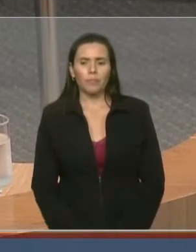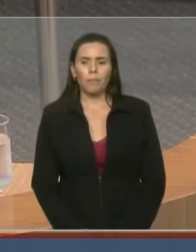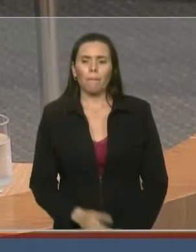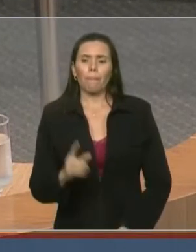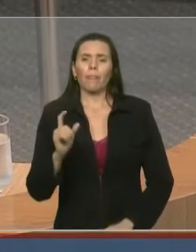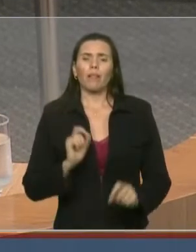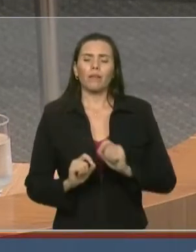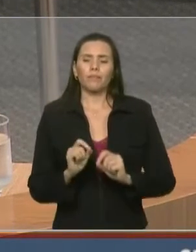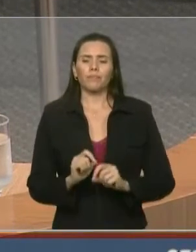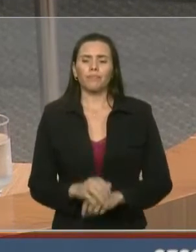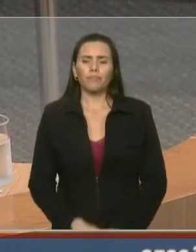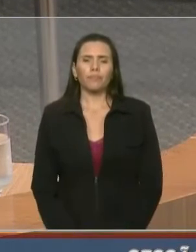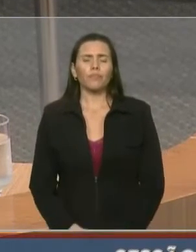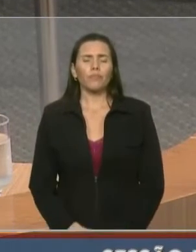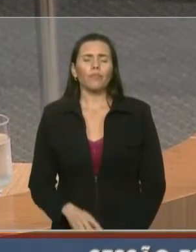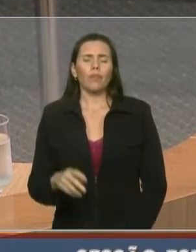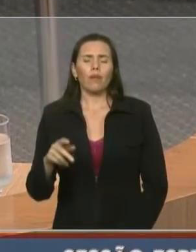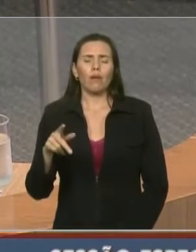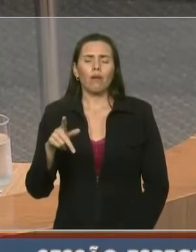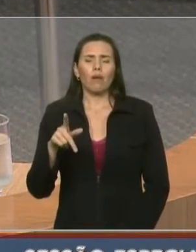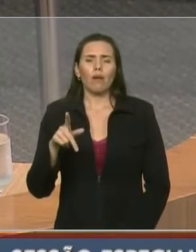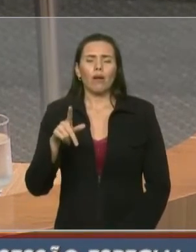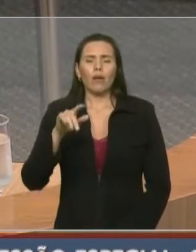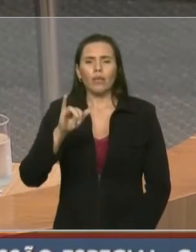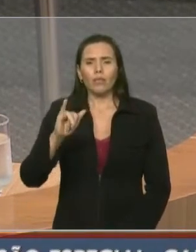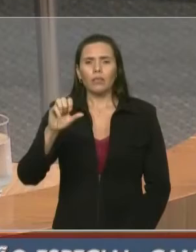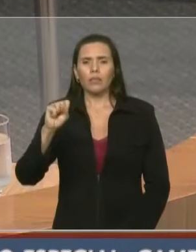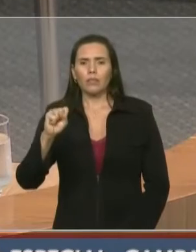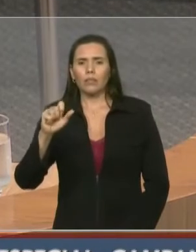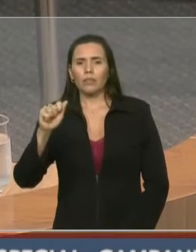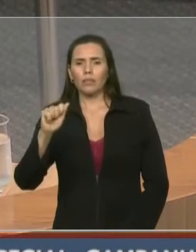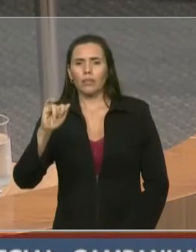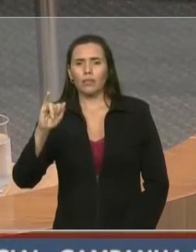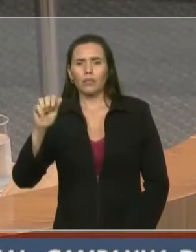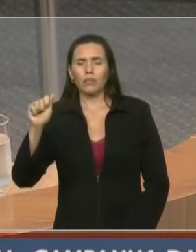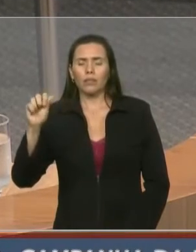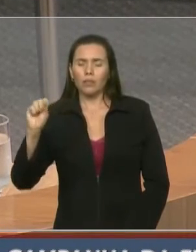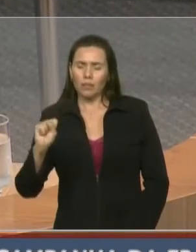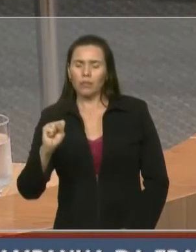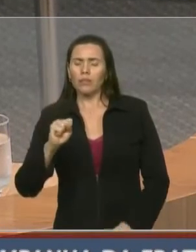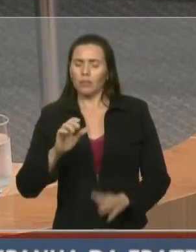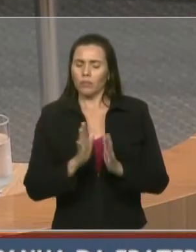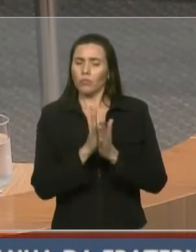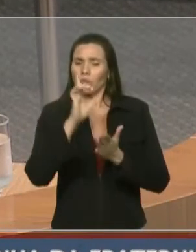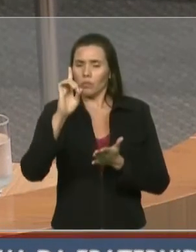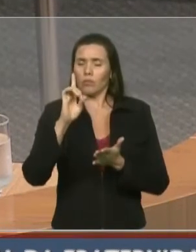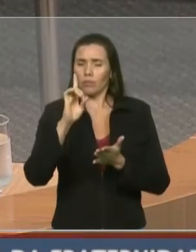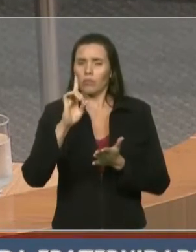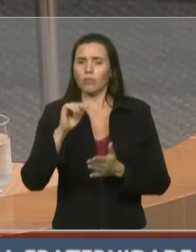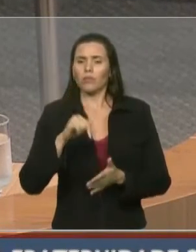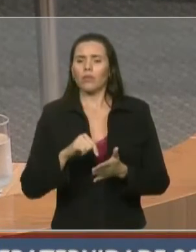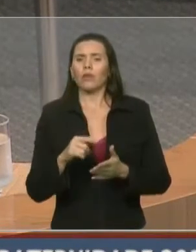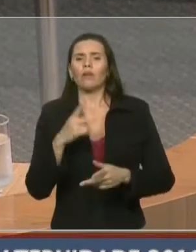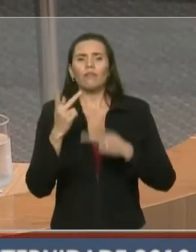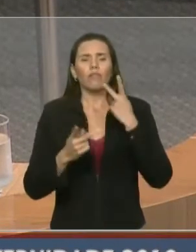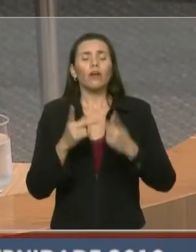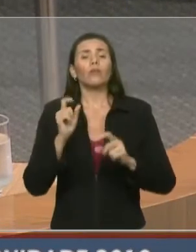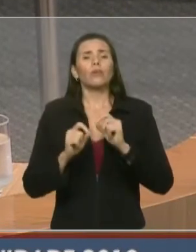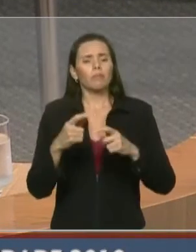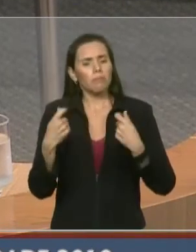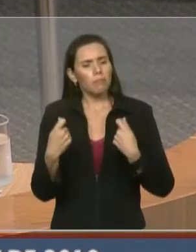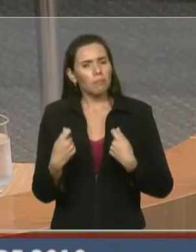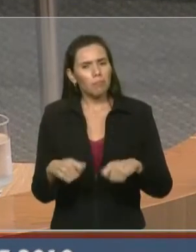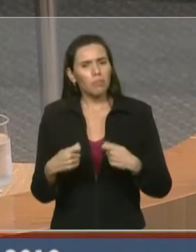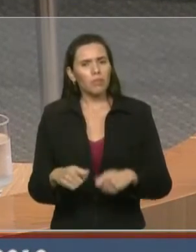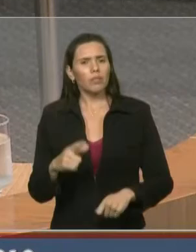referência ao profeta Isaías, que é a garantia de direito e aplicação da justiça. E aí faço questão de lembrar, e é